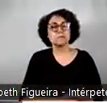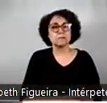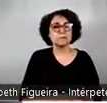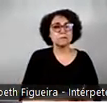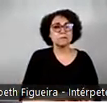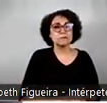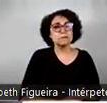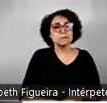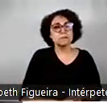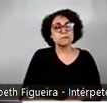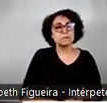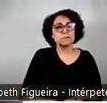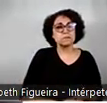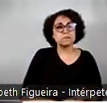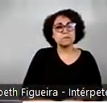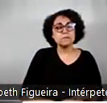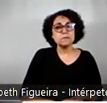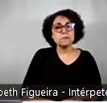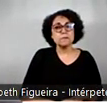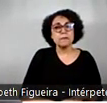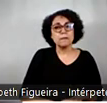E aí, assim, pensando, né,